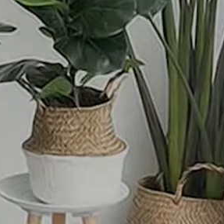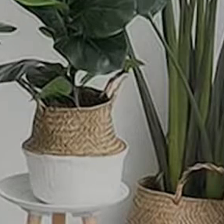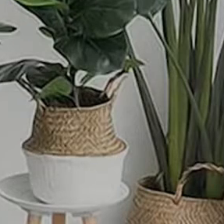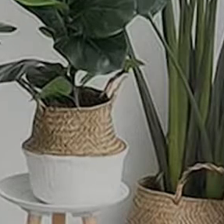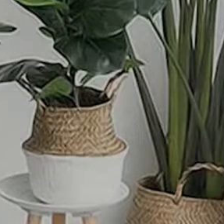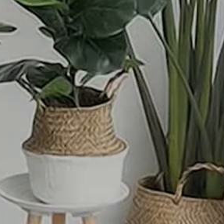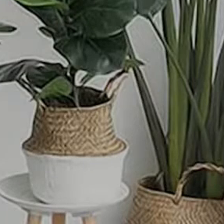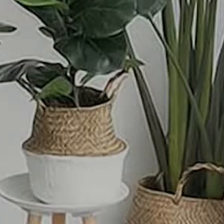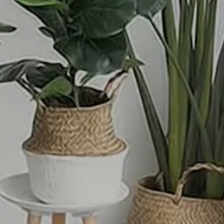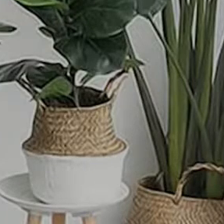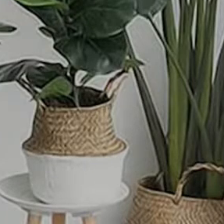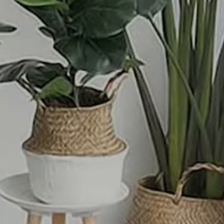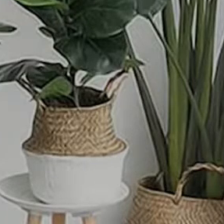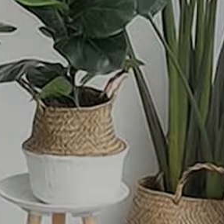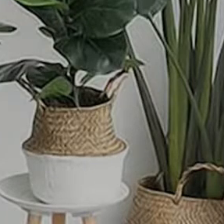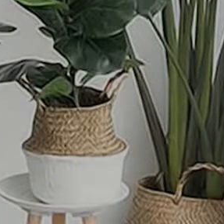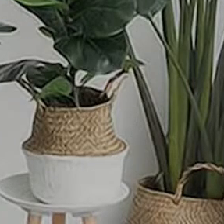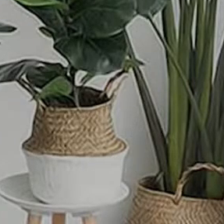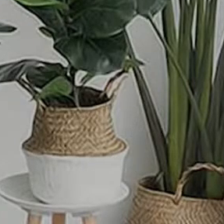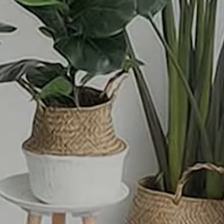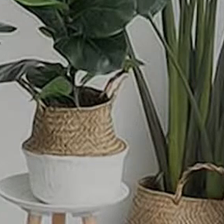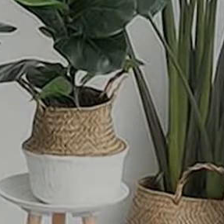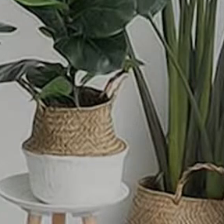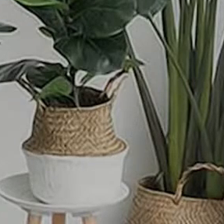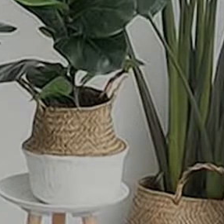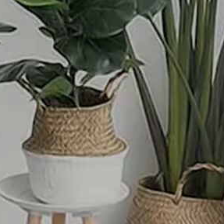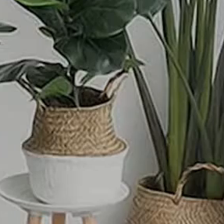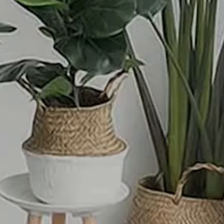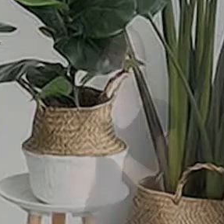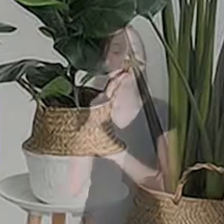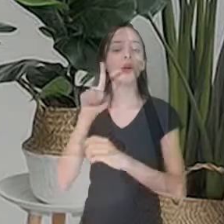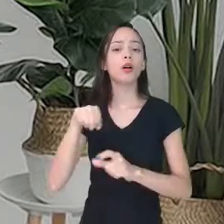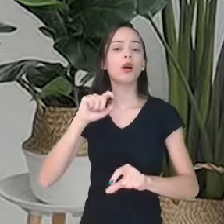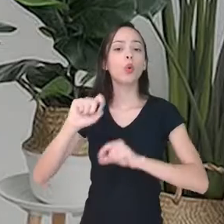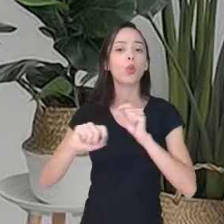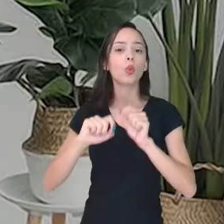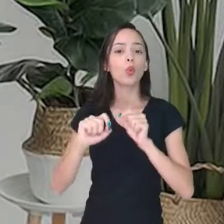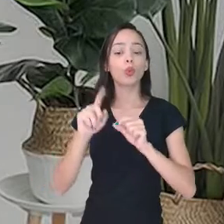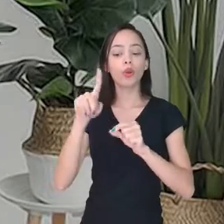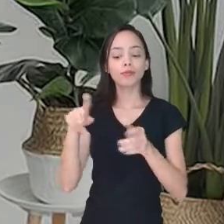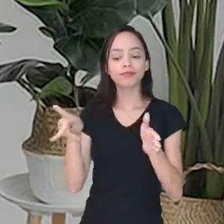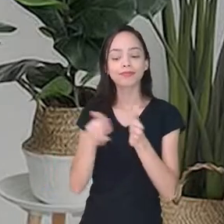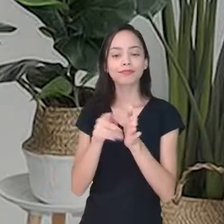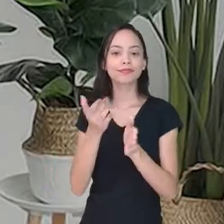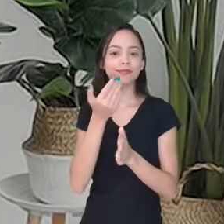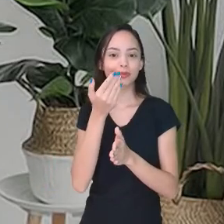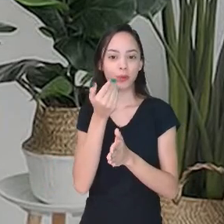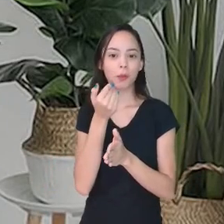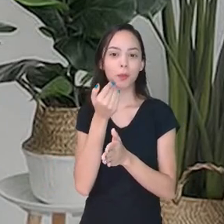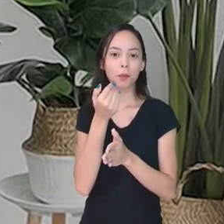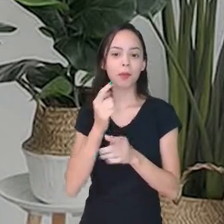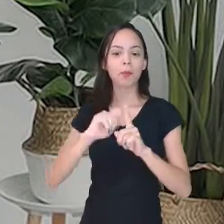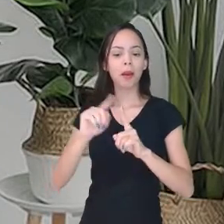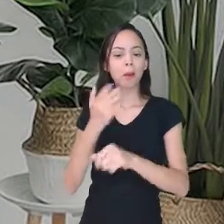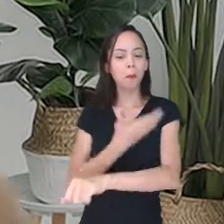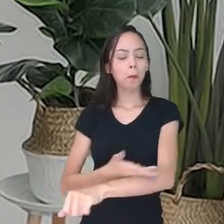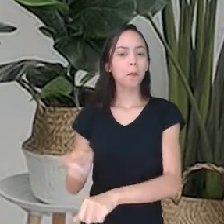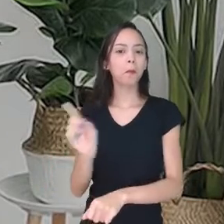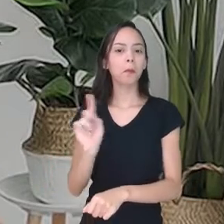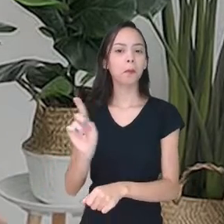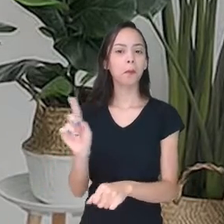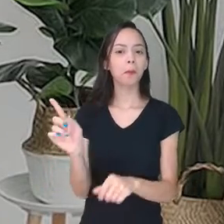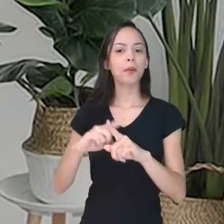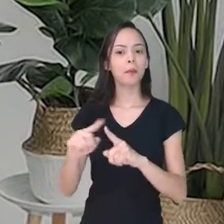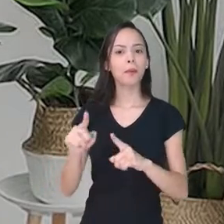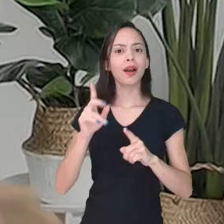e hoje a gente vai falar sobre esse assunto. As punks, que são as plantas alimentares não convencionais, elas estão aí por